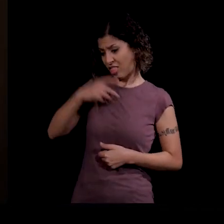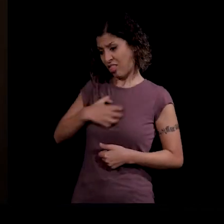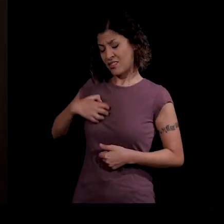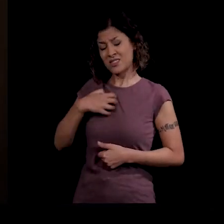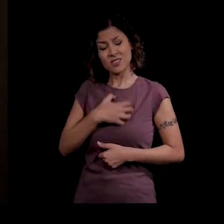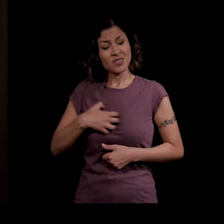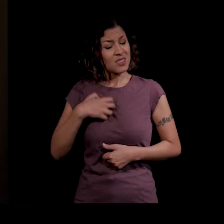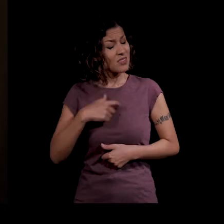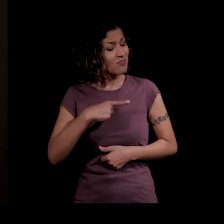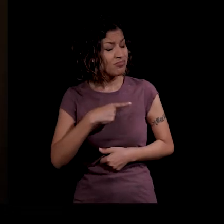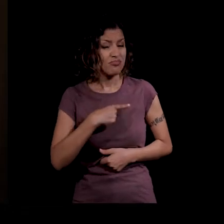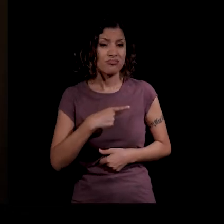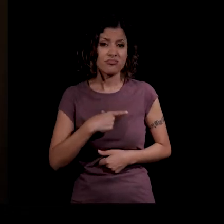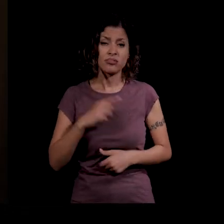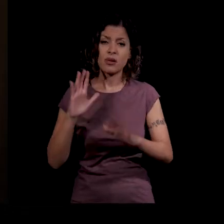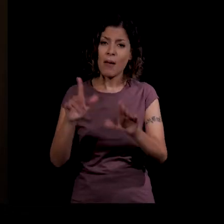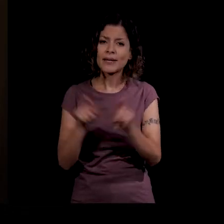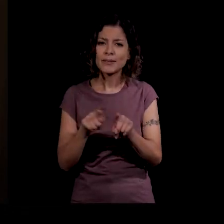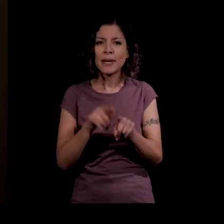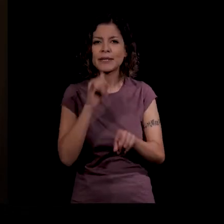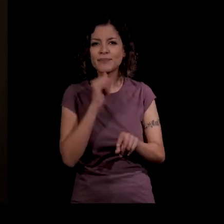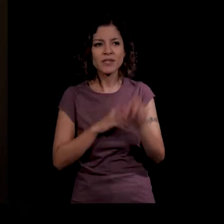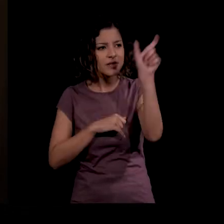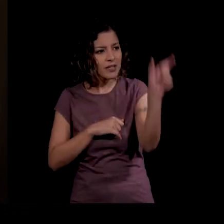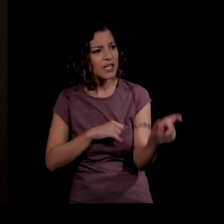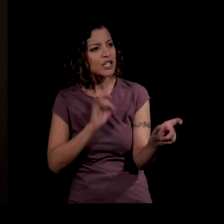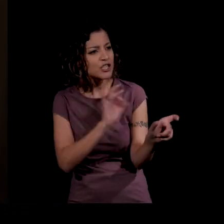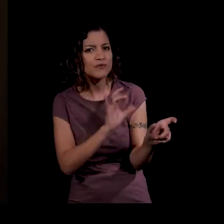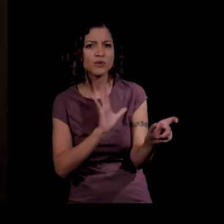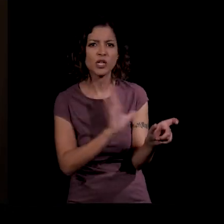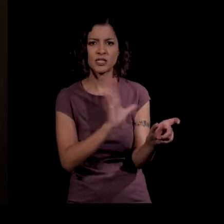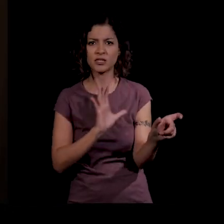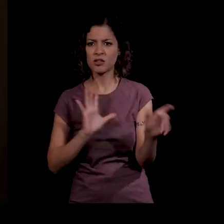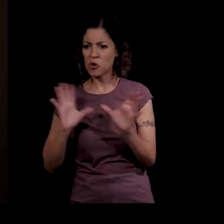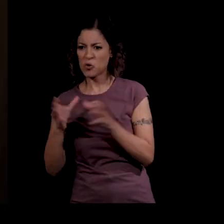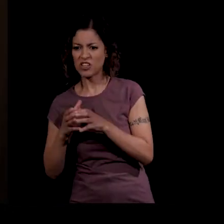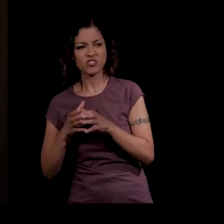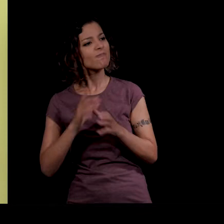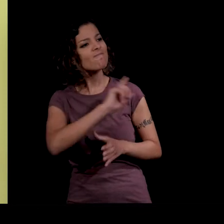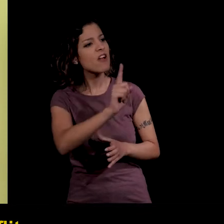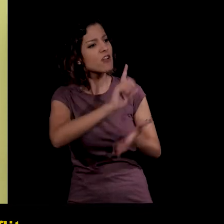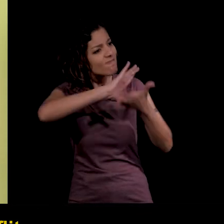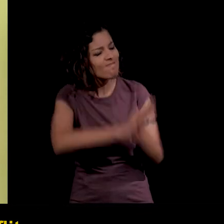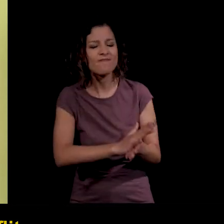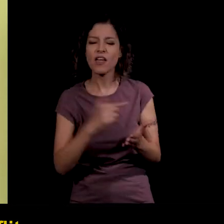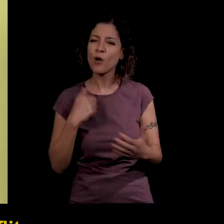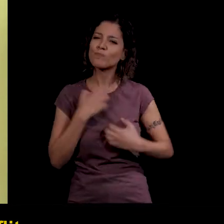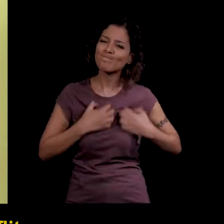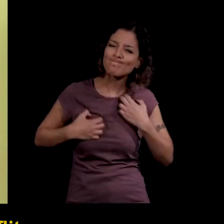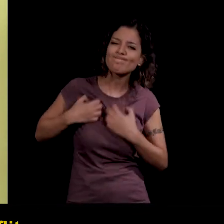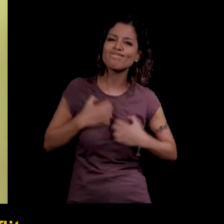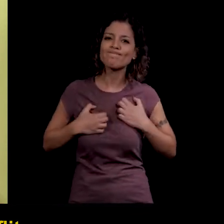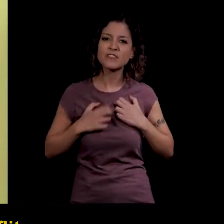Quando a coletividade também passa um trator por cima das individualidades, isso também me angustia. O não